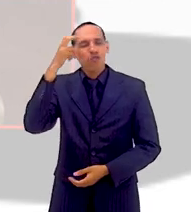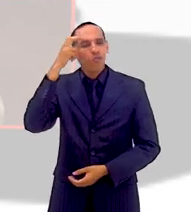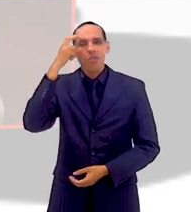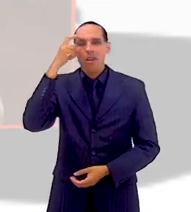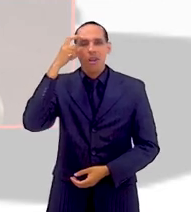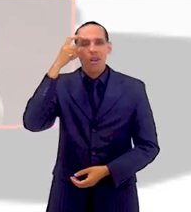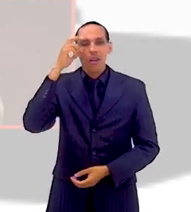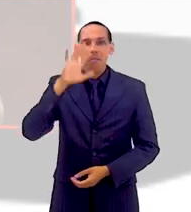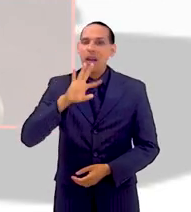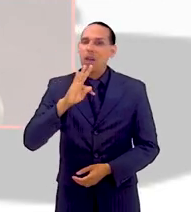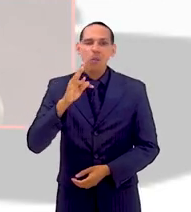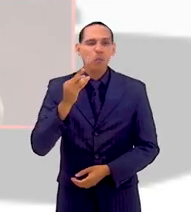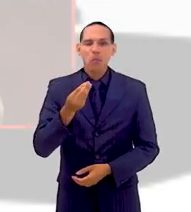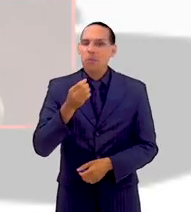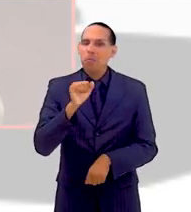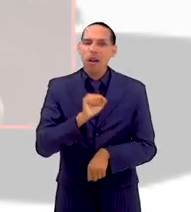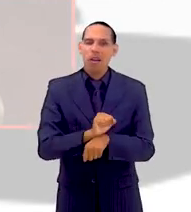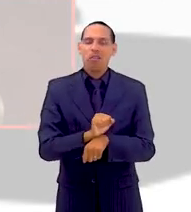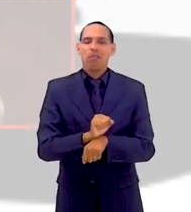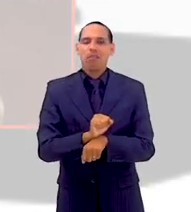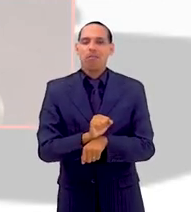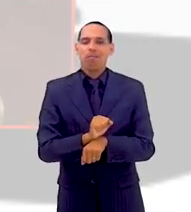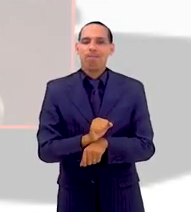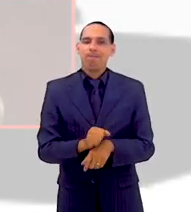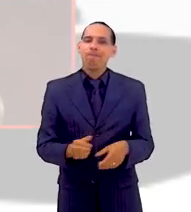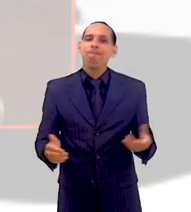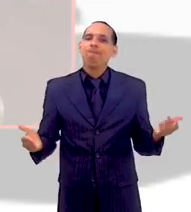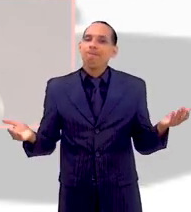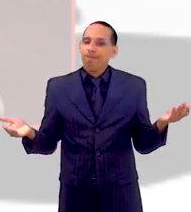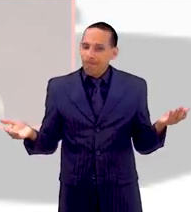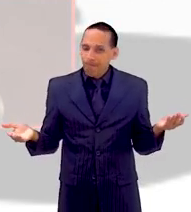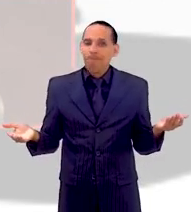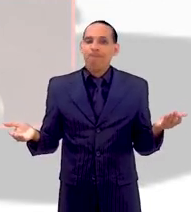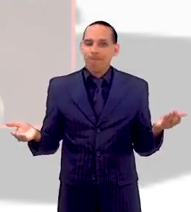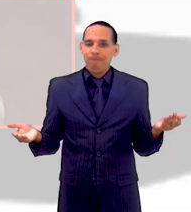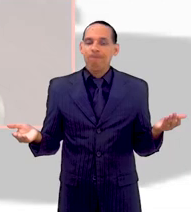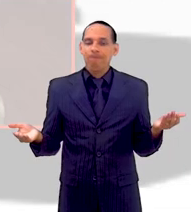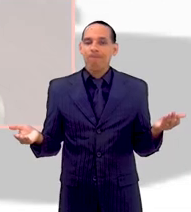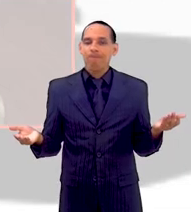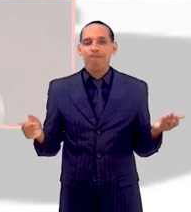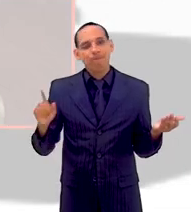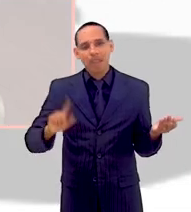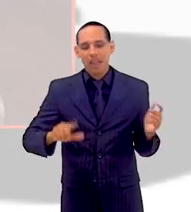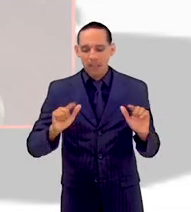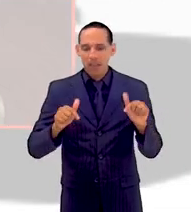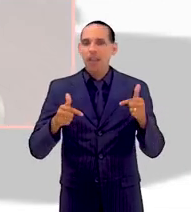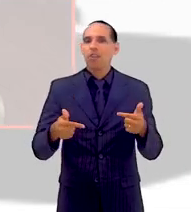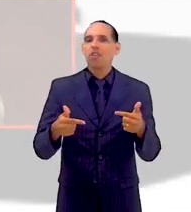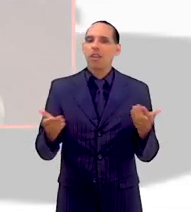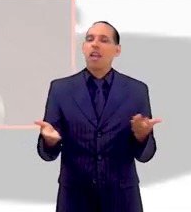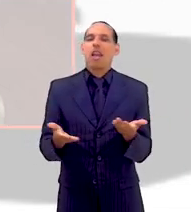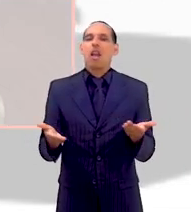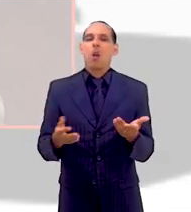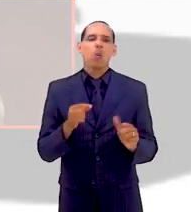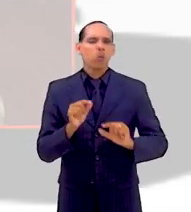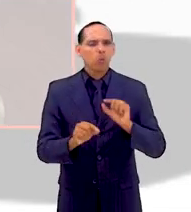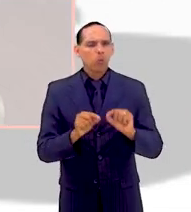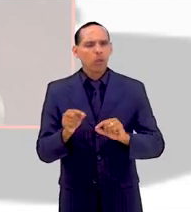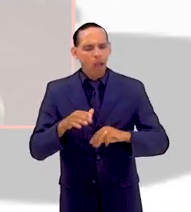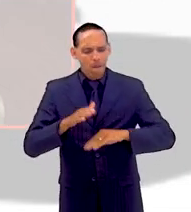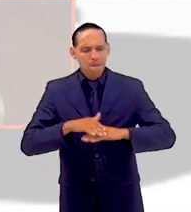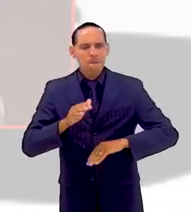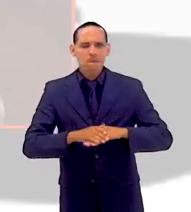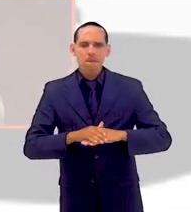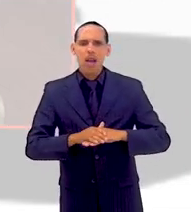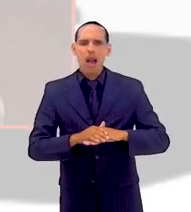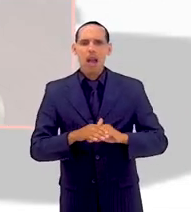excelência, tudo isso ficou parado. Então, em boa hora, houve uma iniciativa de deputados para poder fazer